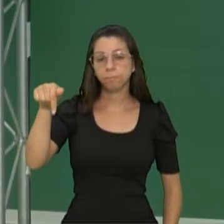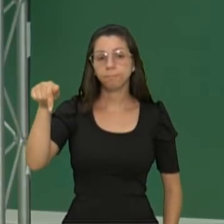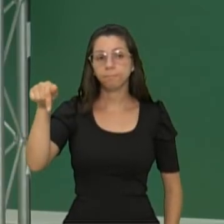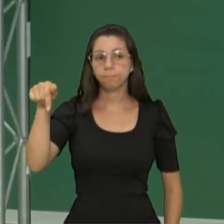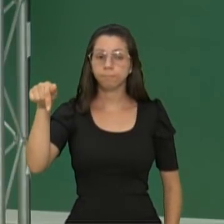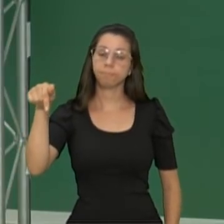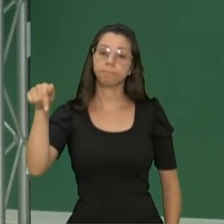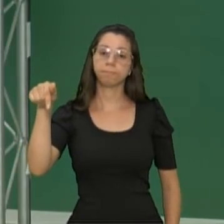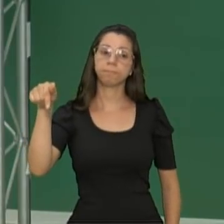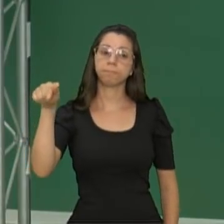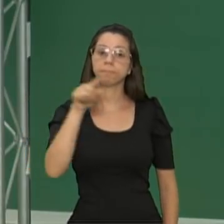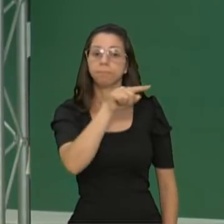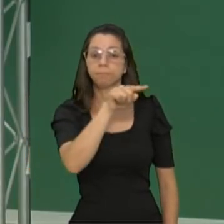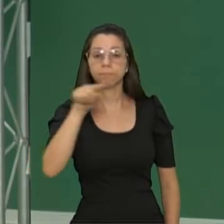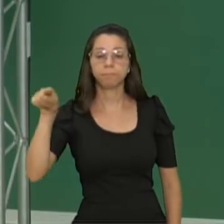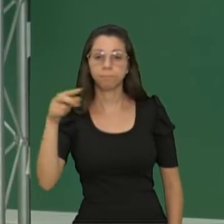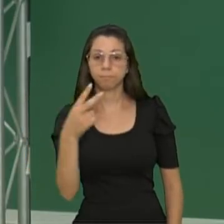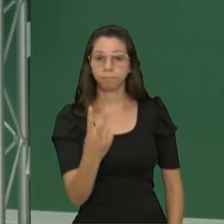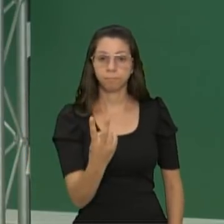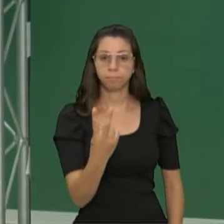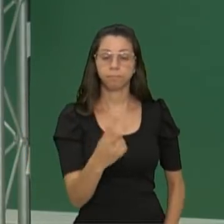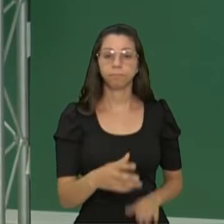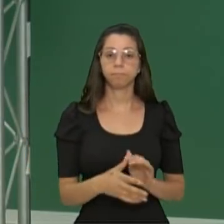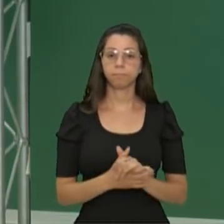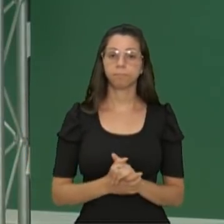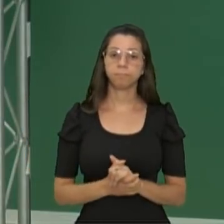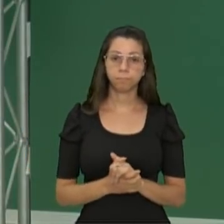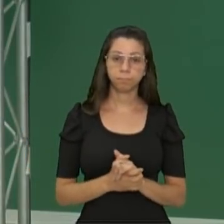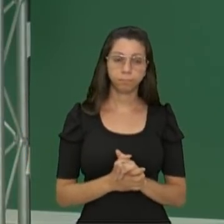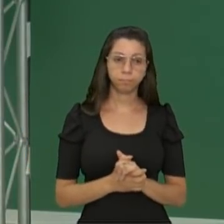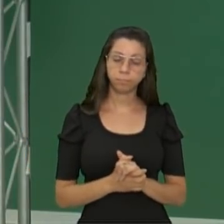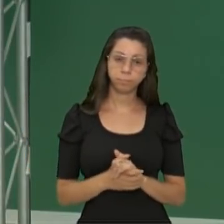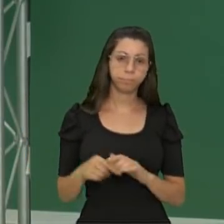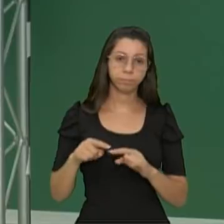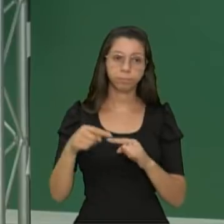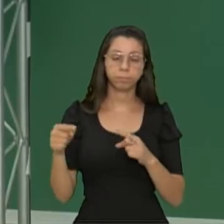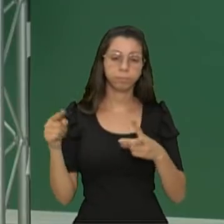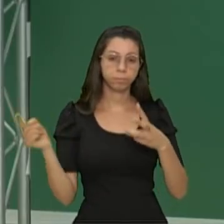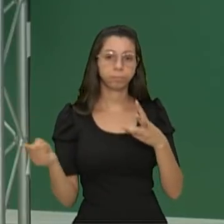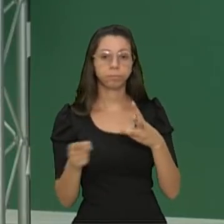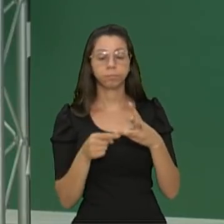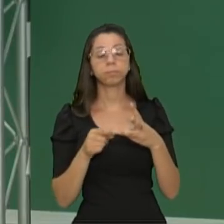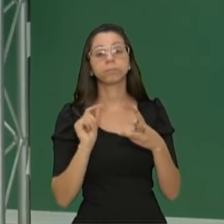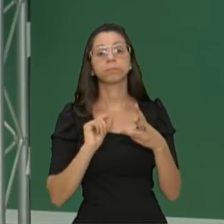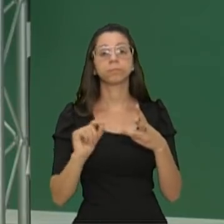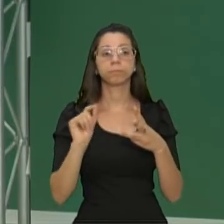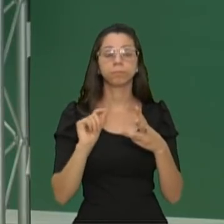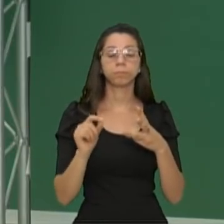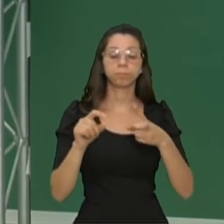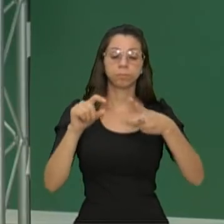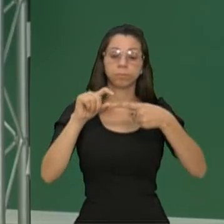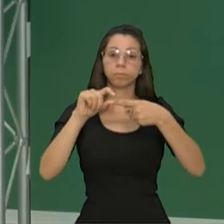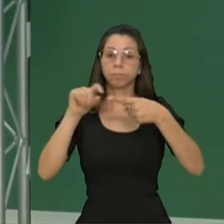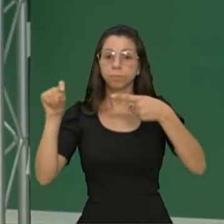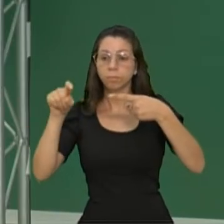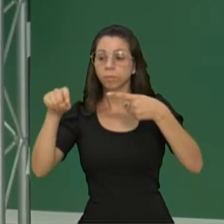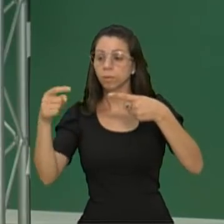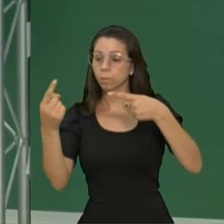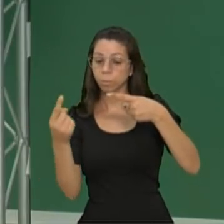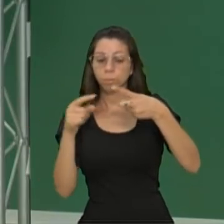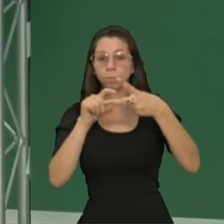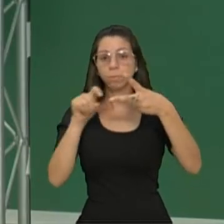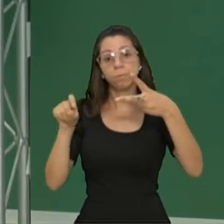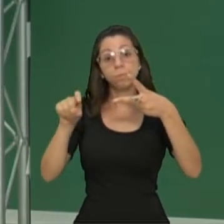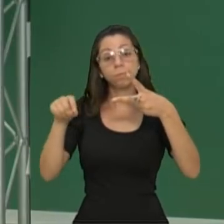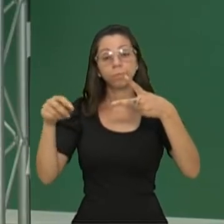né, que é a raiz de 49, dividido por 2. Próxima etapa, determinar x1 e x2.